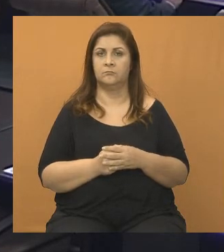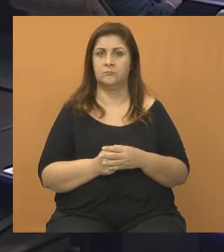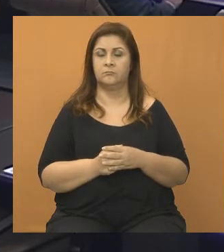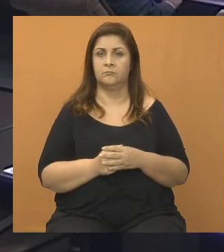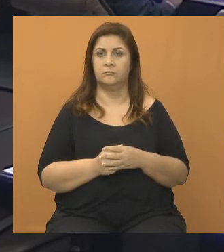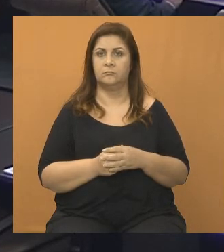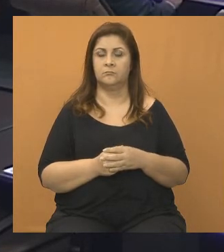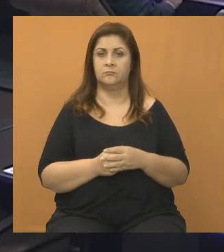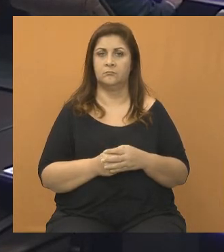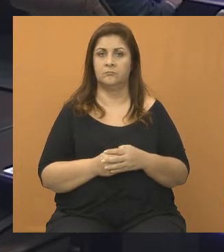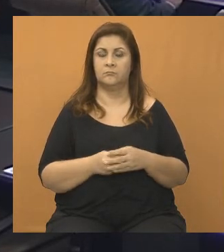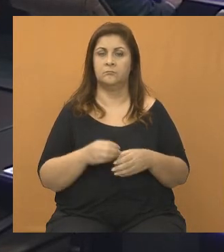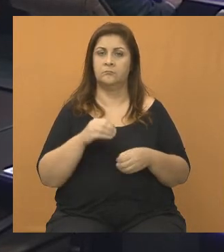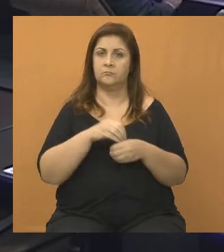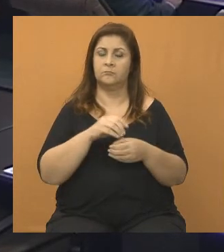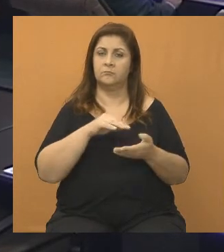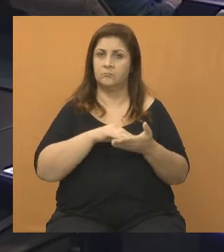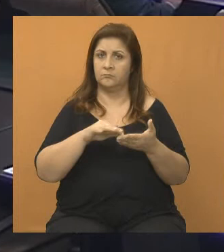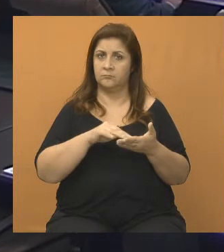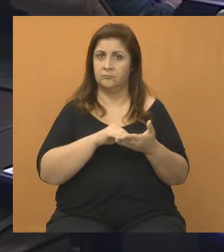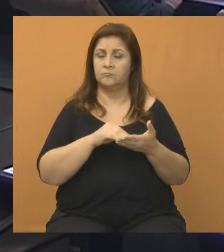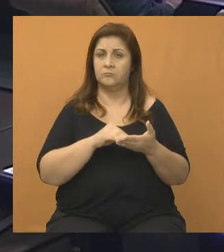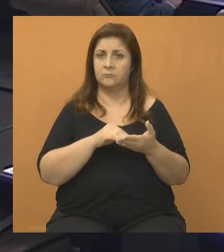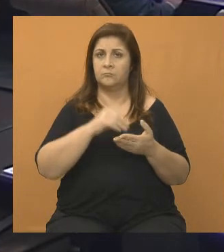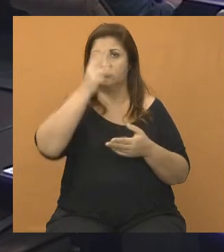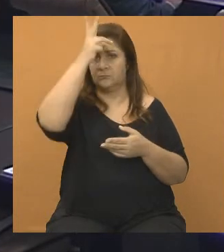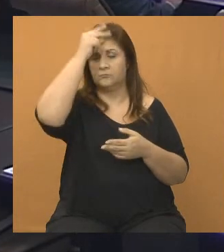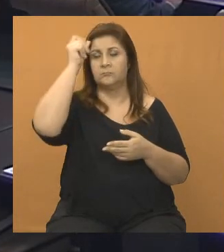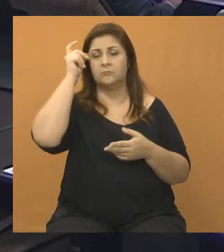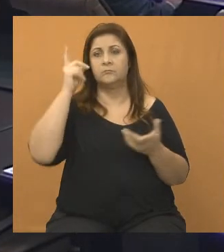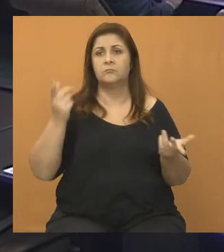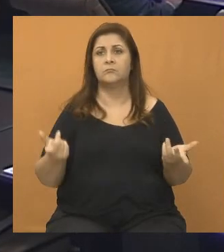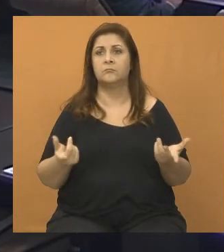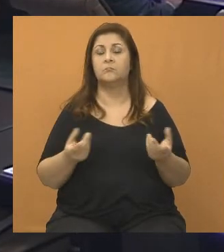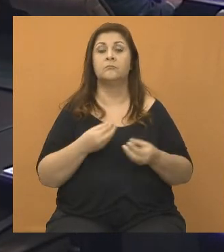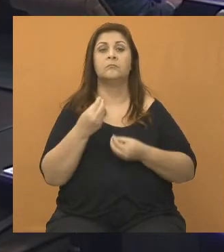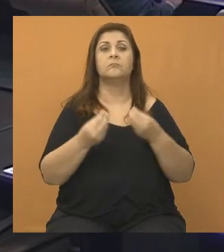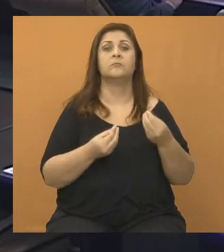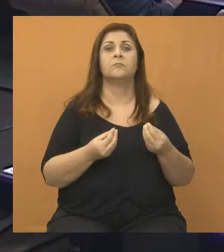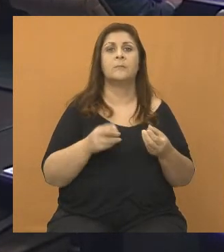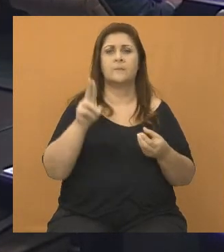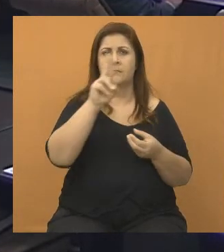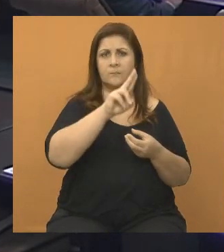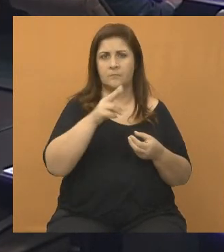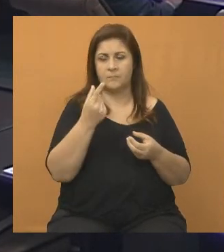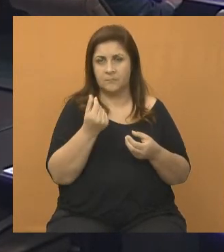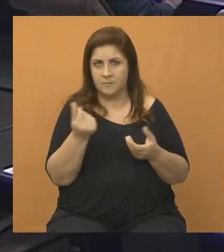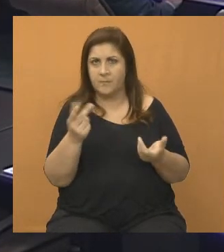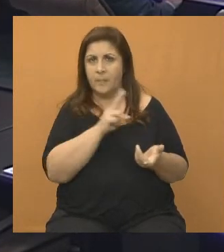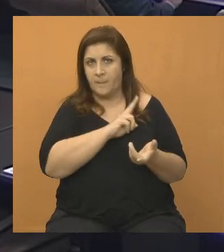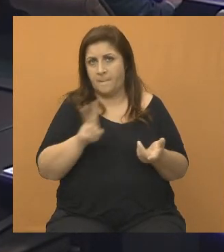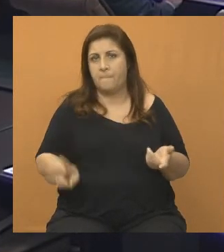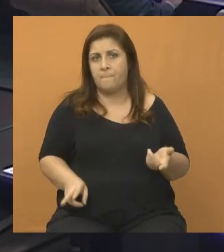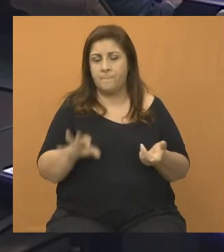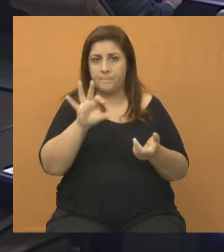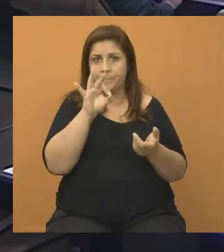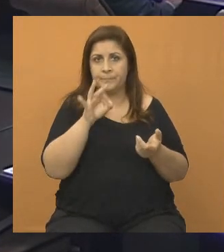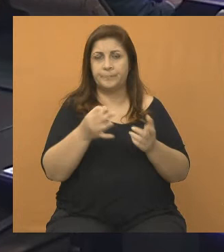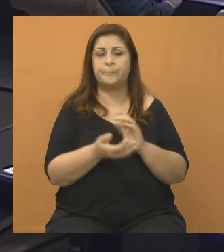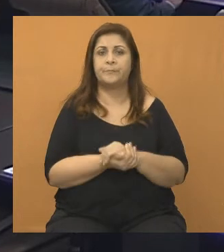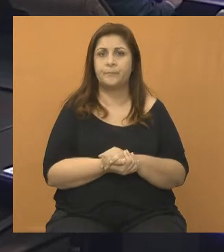dentro da Secretaria de Governo, os vereadores vão poder escolher onde que eles querem colocar a sua porcentagem.